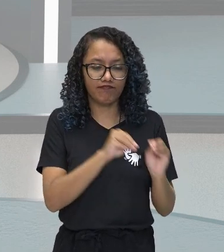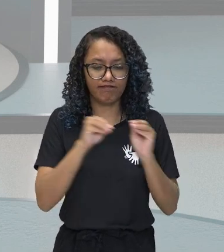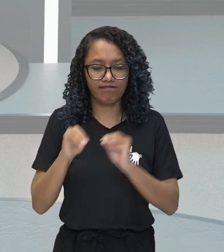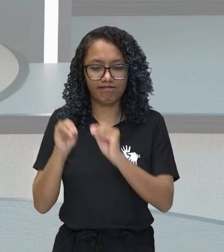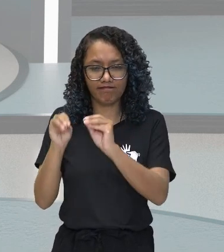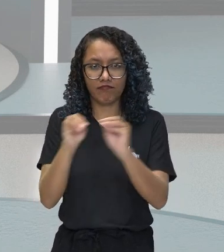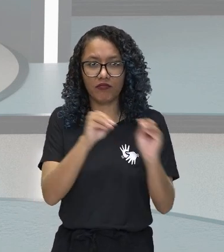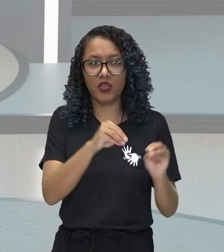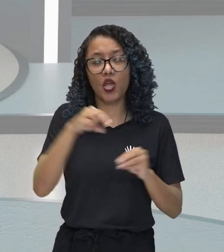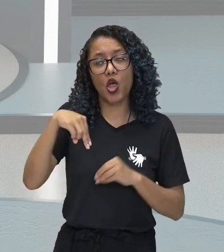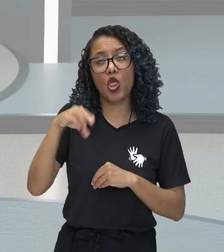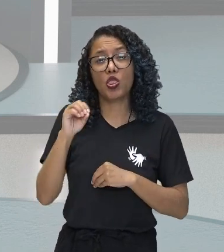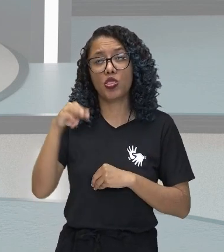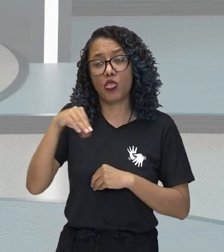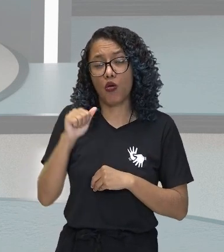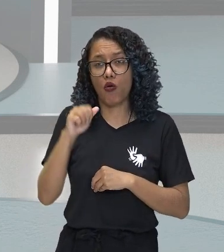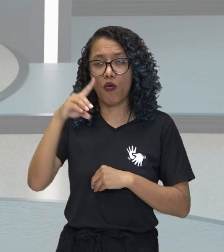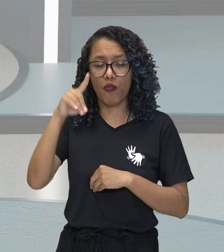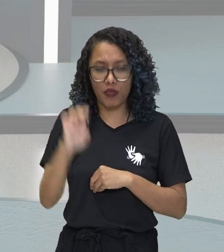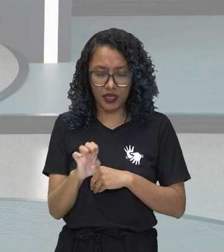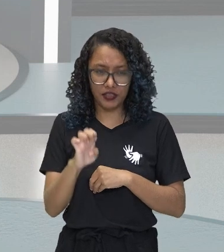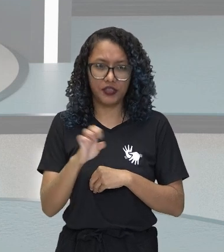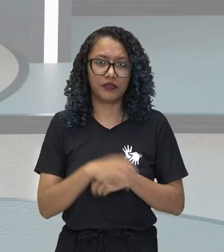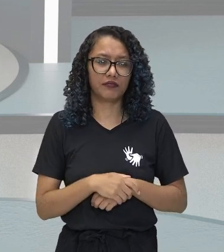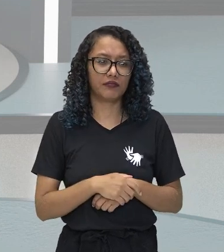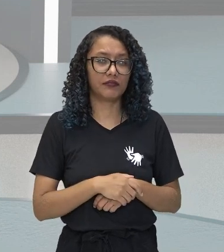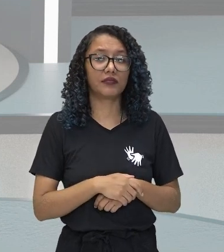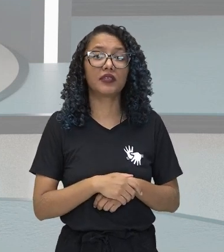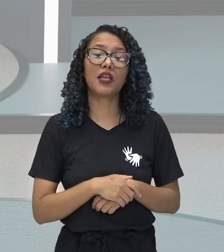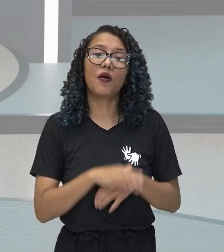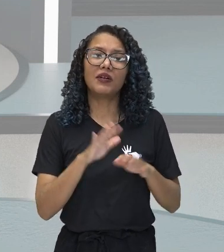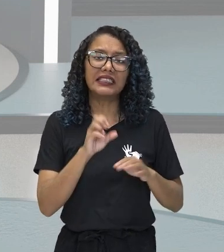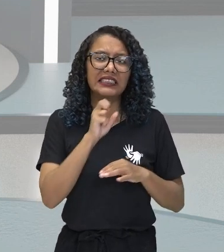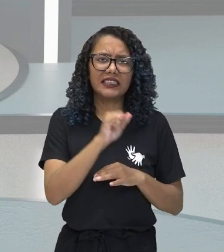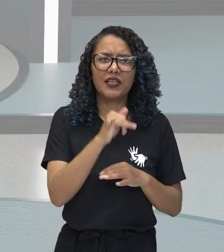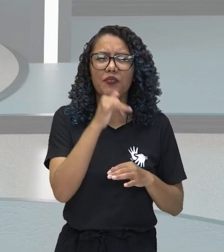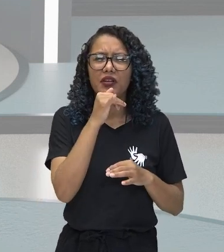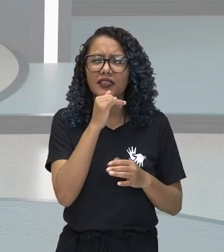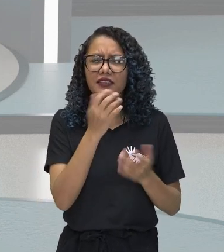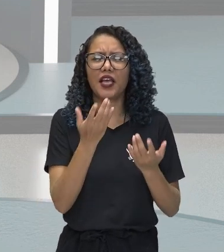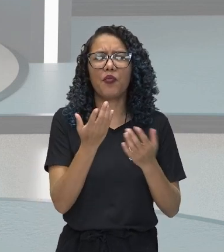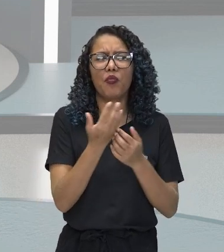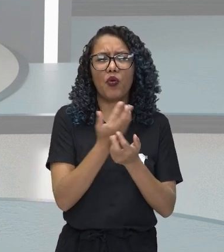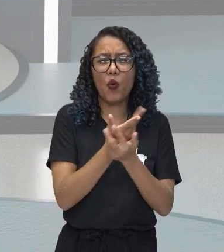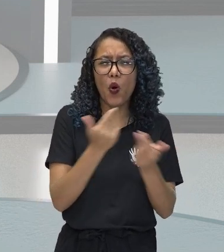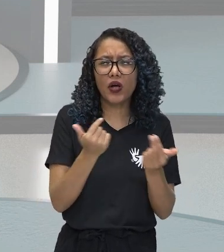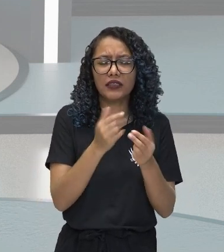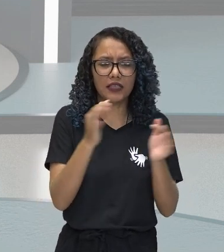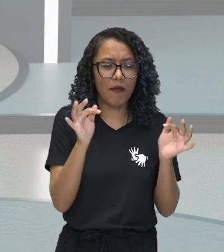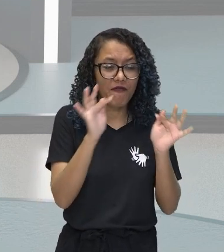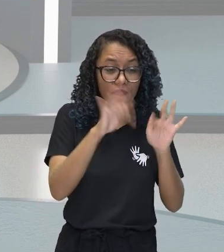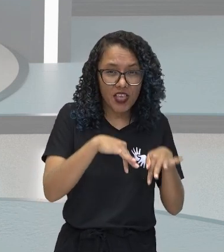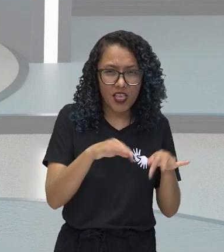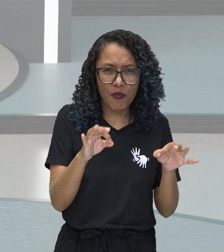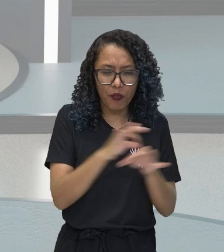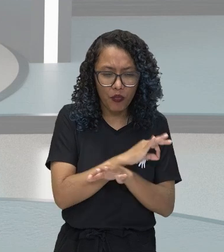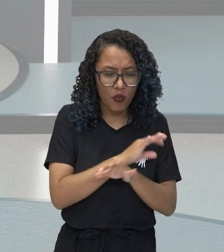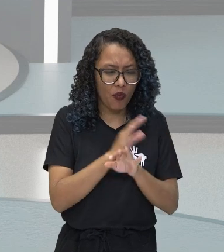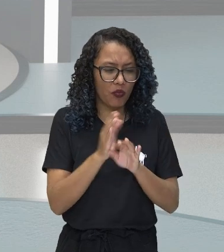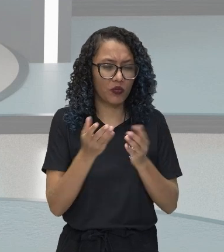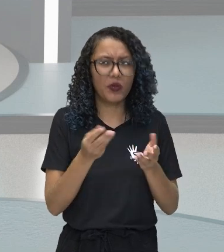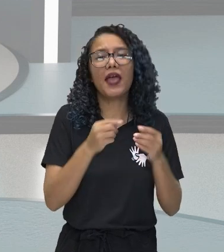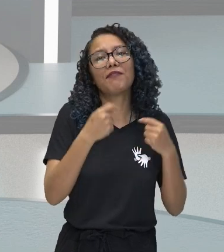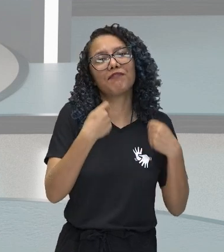quando acabava no entorno dele todos os elementos que faziam a sua subsistência, ele era obrigado a mudar a sua